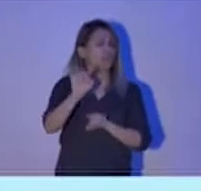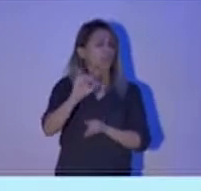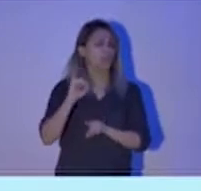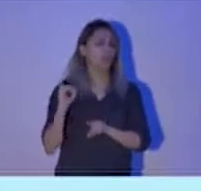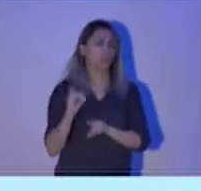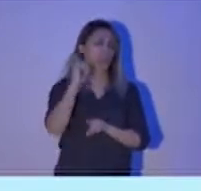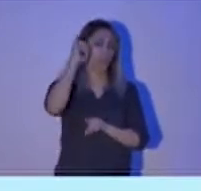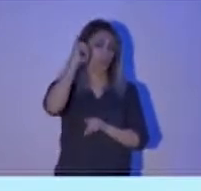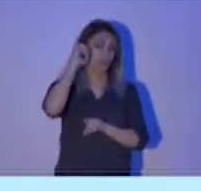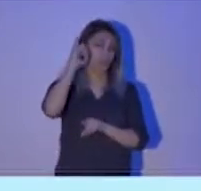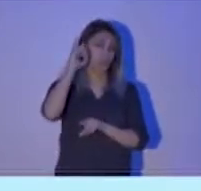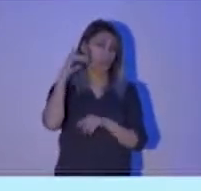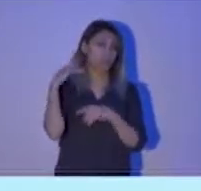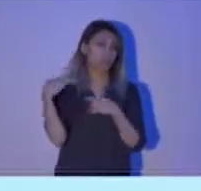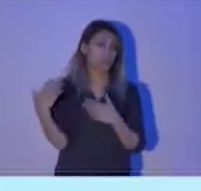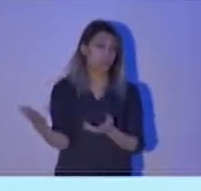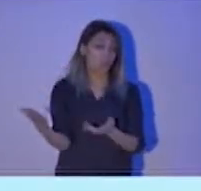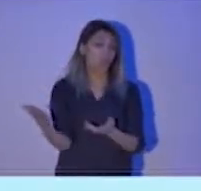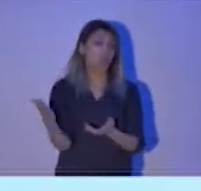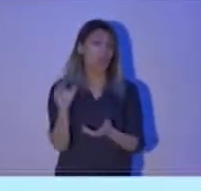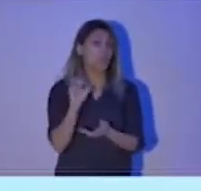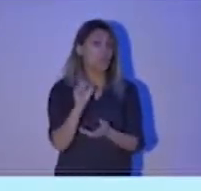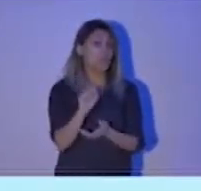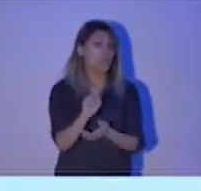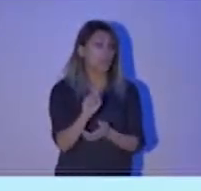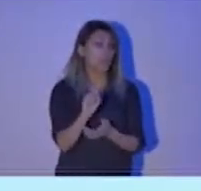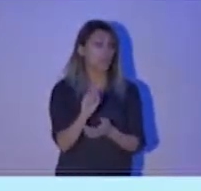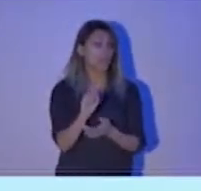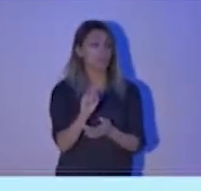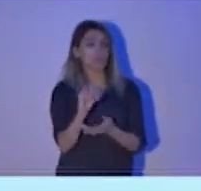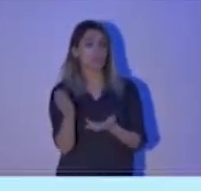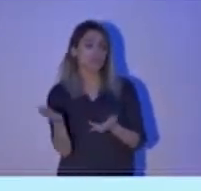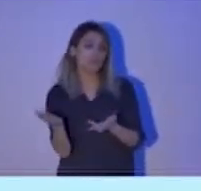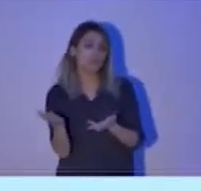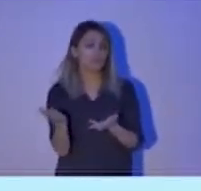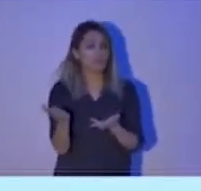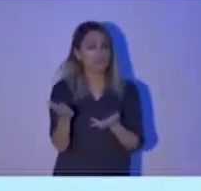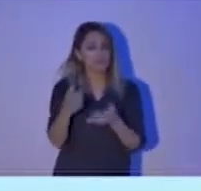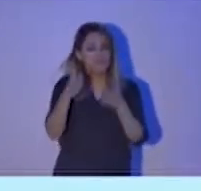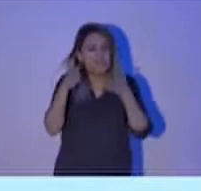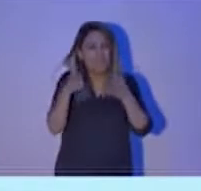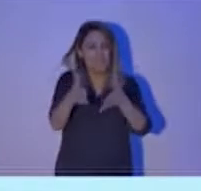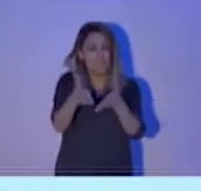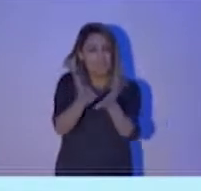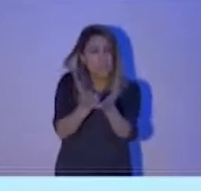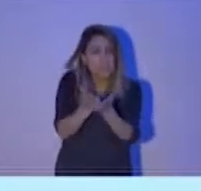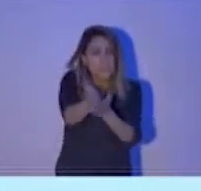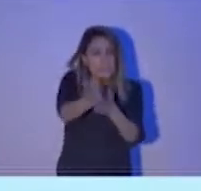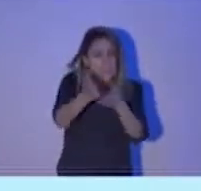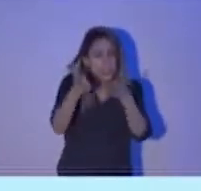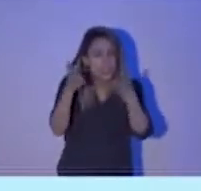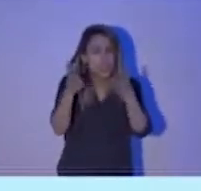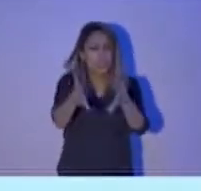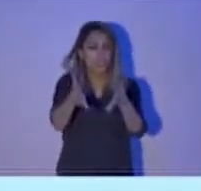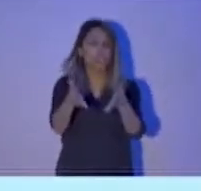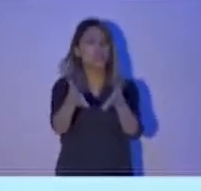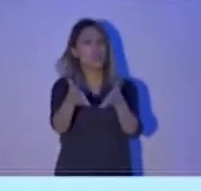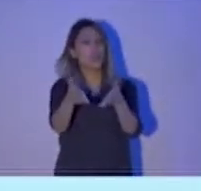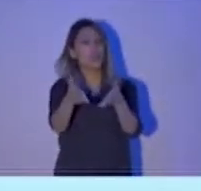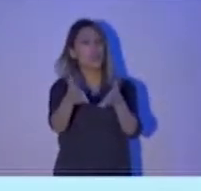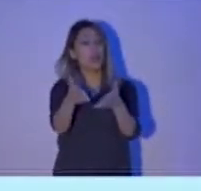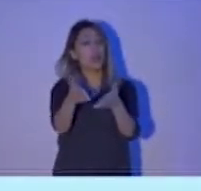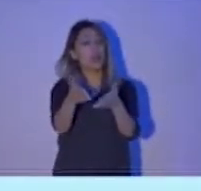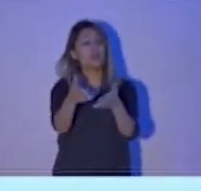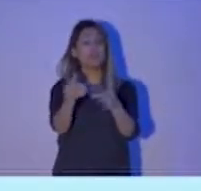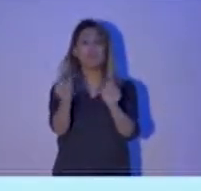Eu tenho a convicção de que, se nós continuarmos por esse caminho, é claro que muitos de nós que aqui estamos não